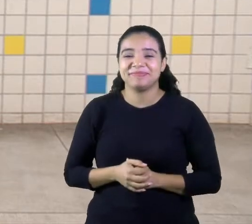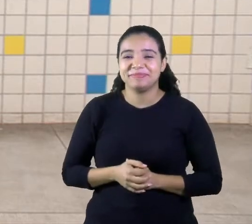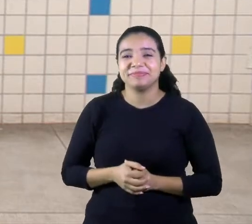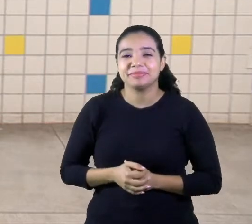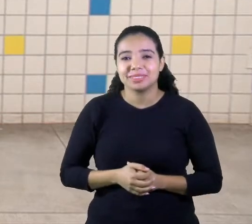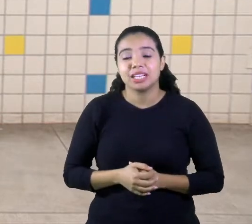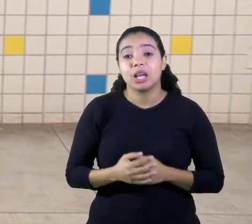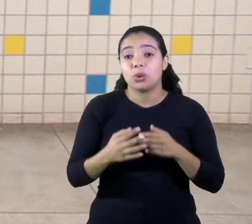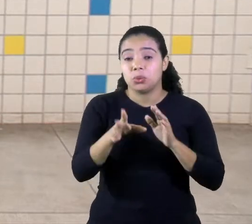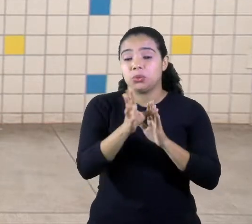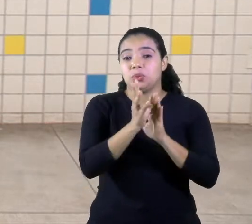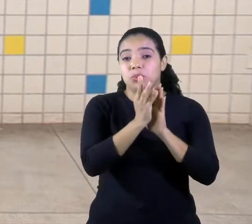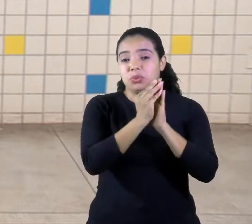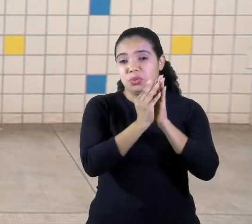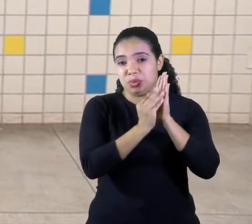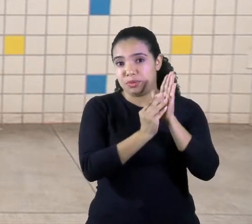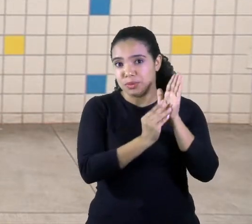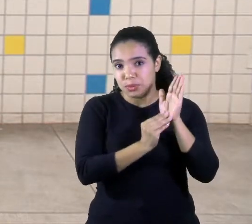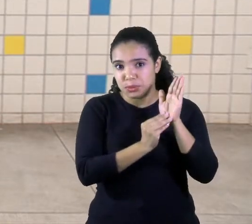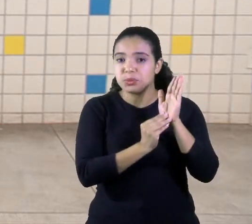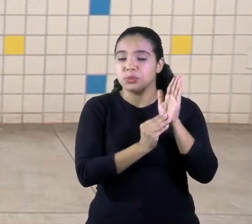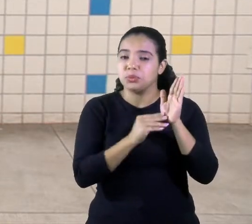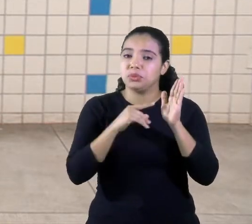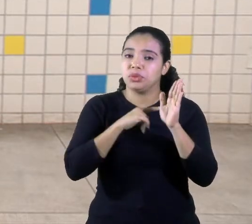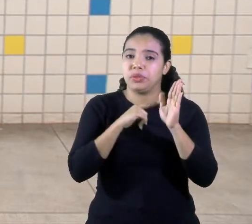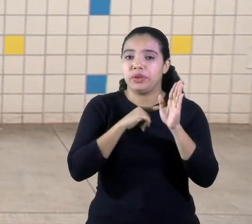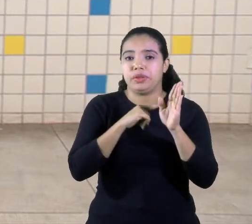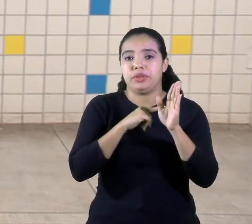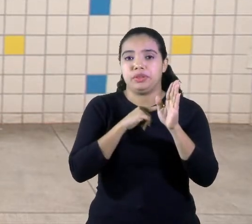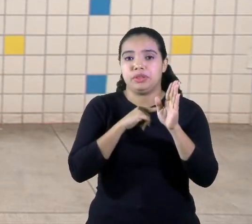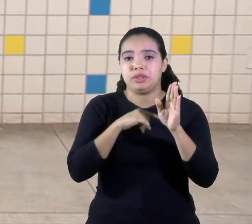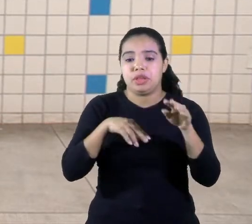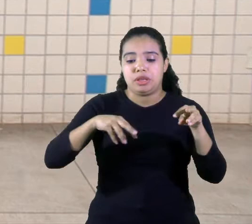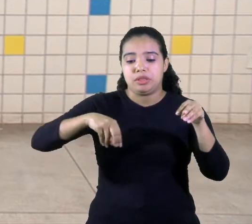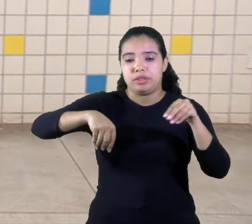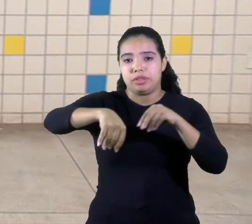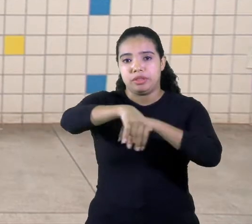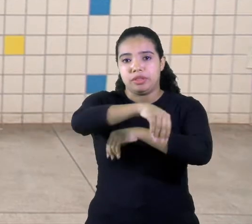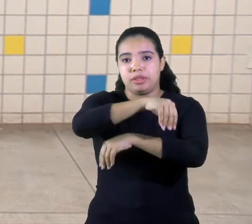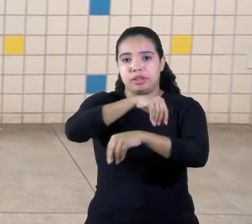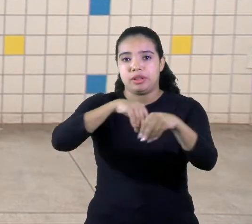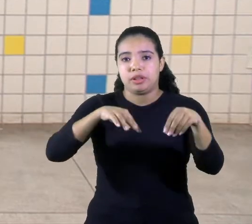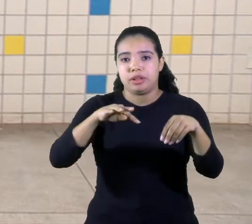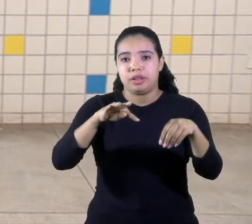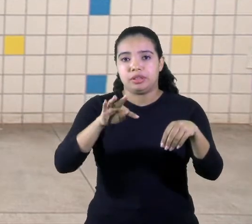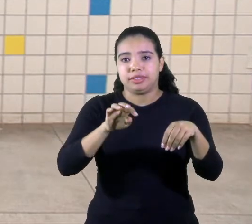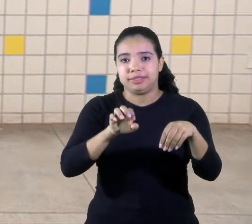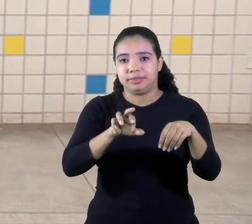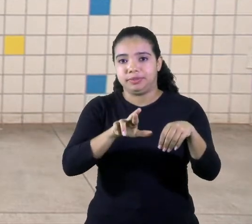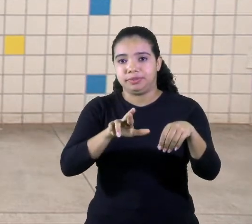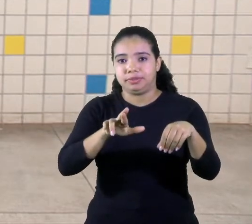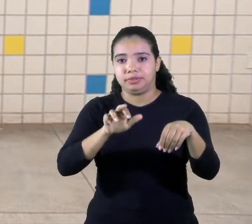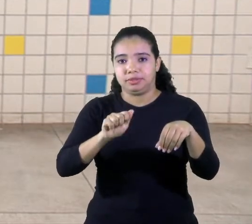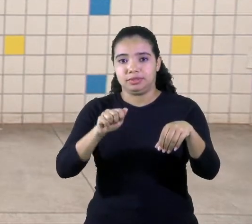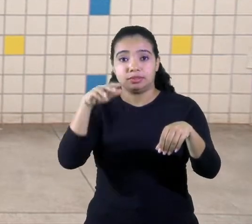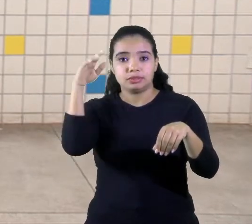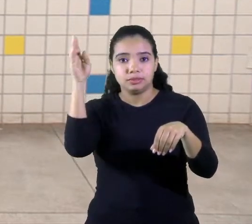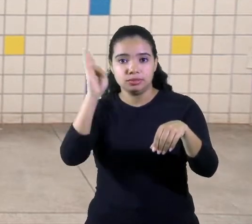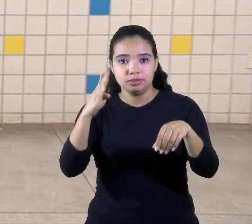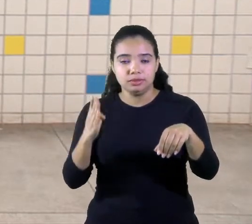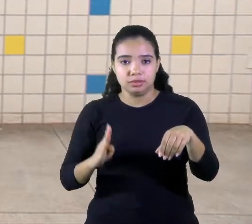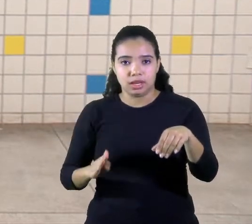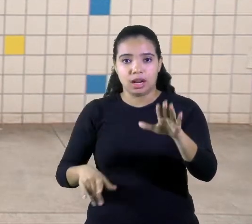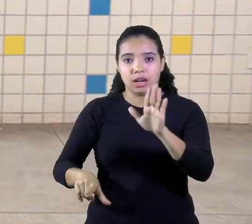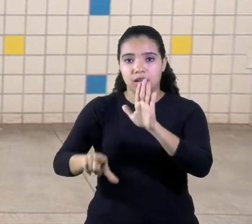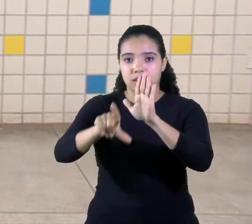O nosso conteúdo refere-se à questão da terra no Brasil, a questão da Lei de Terras, elaborada no ano